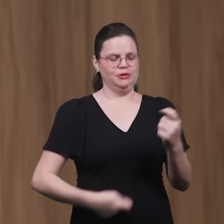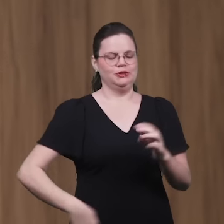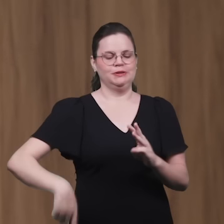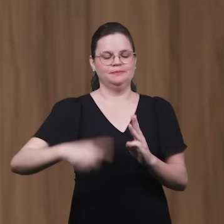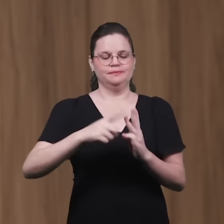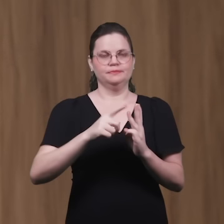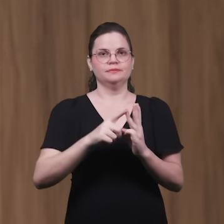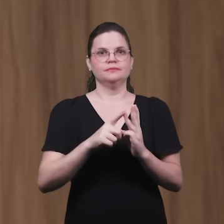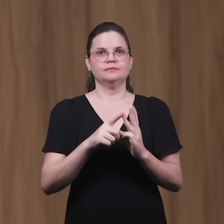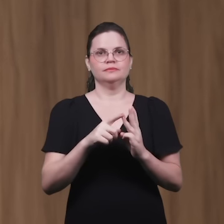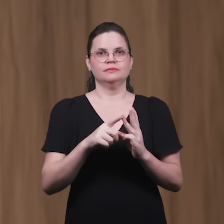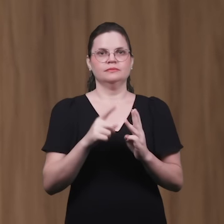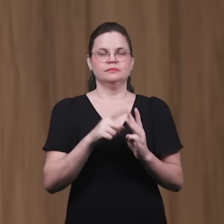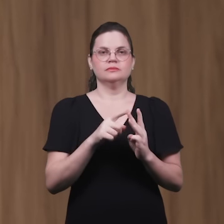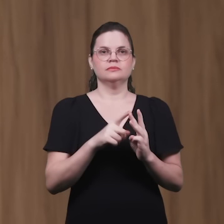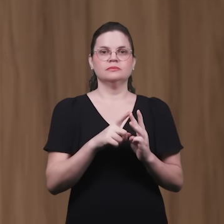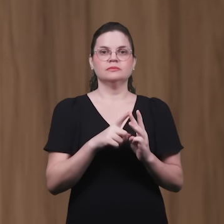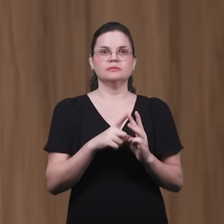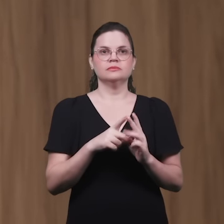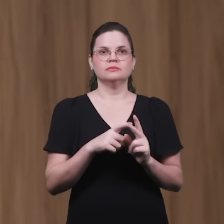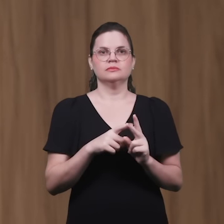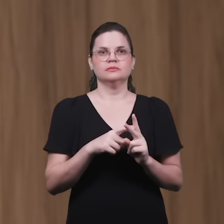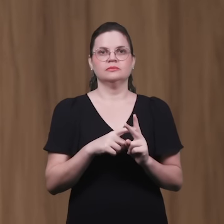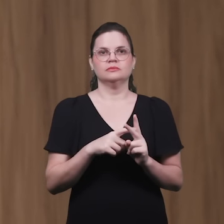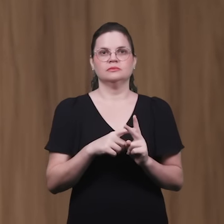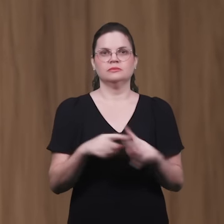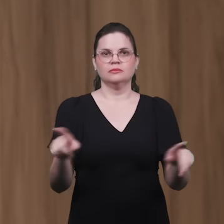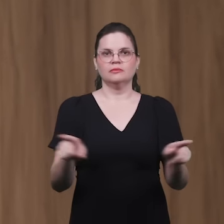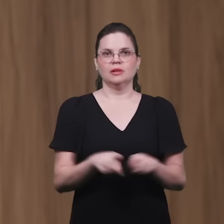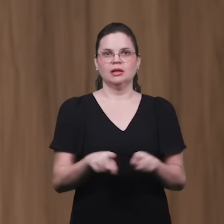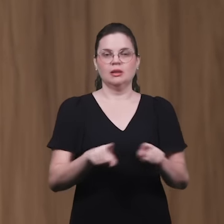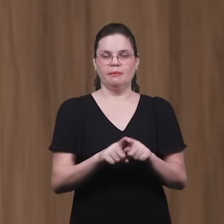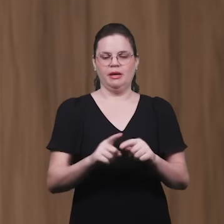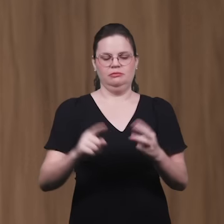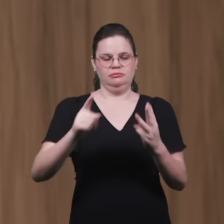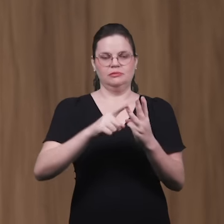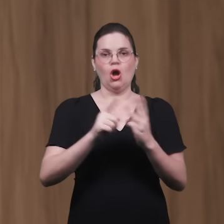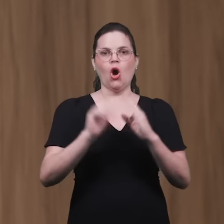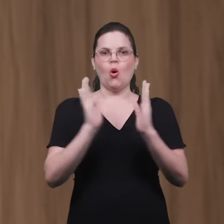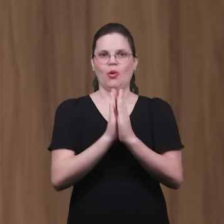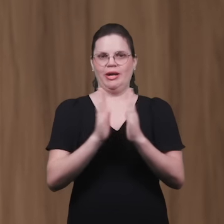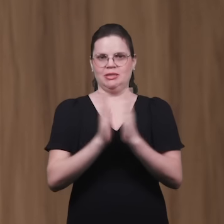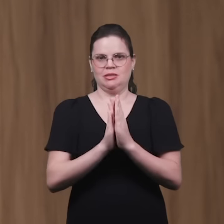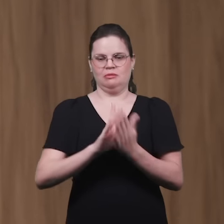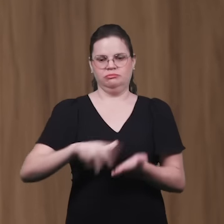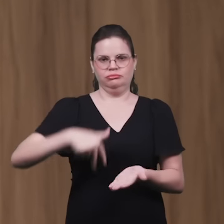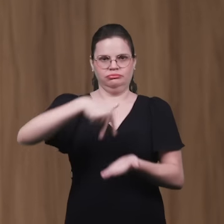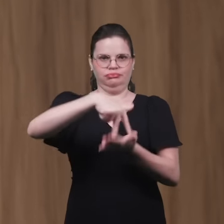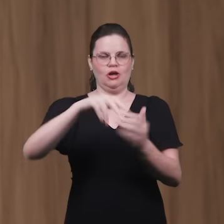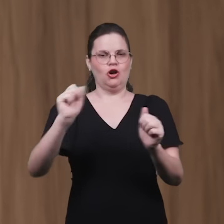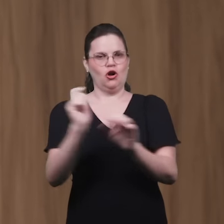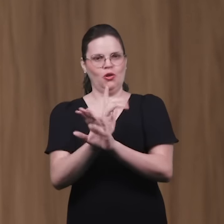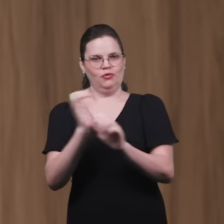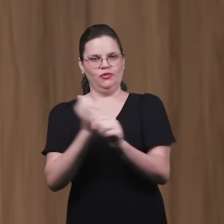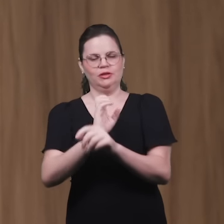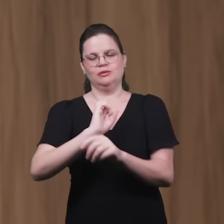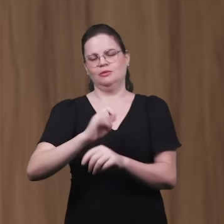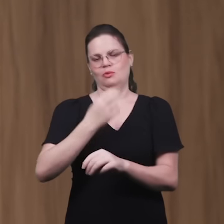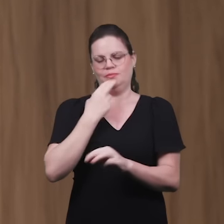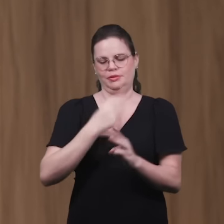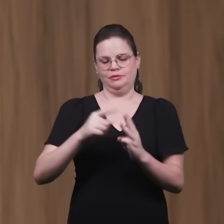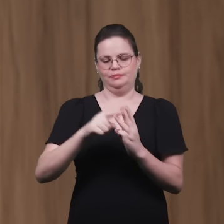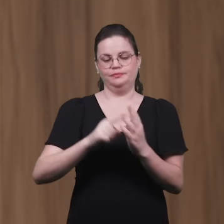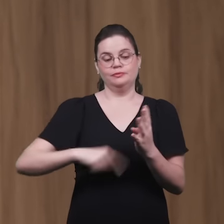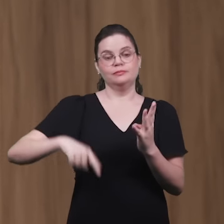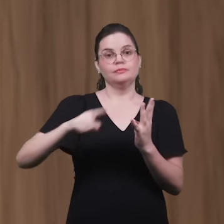cantam, aqueles que inclusive no culto fazem orações individuais, né, de glorificação, assim por diante.